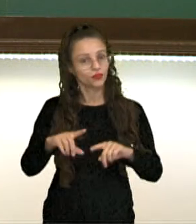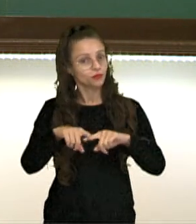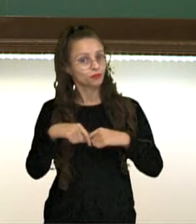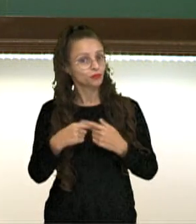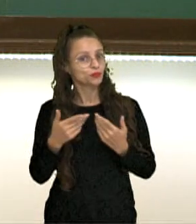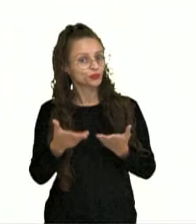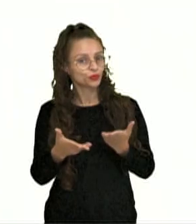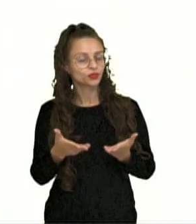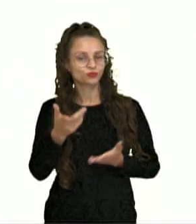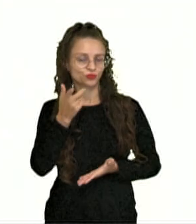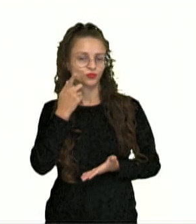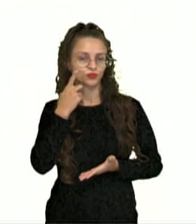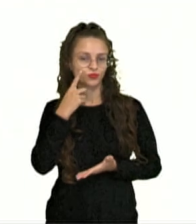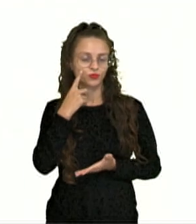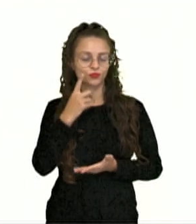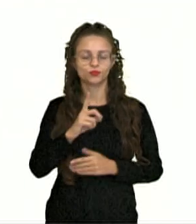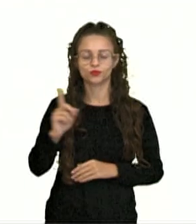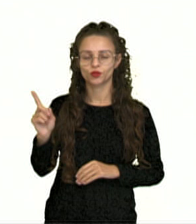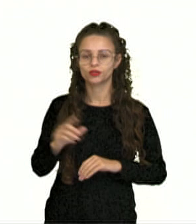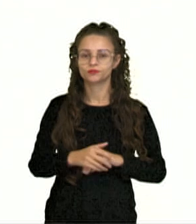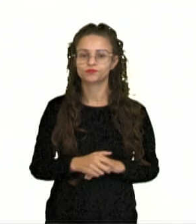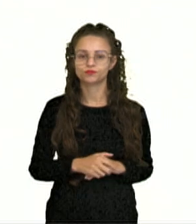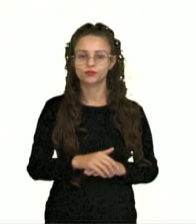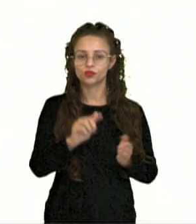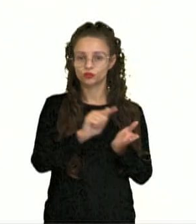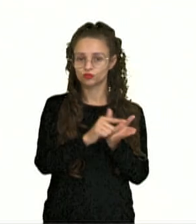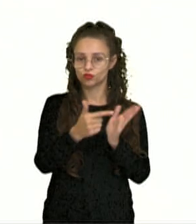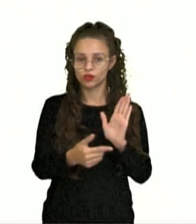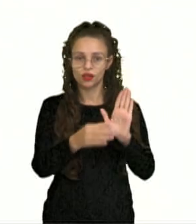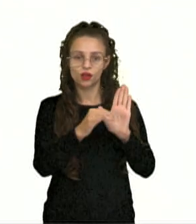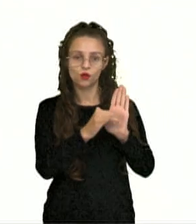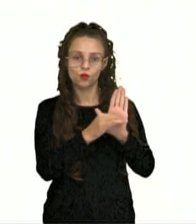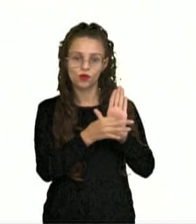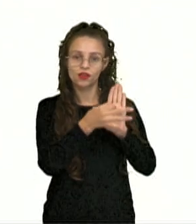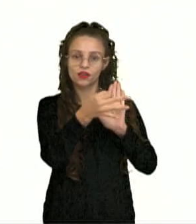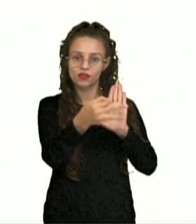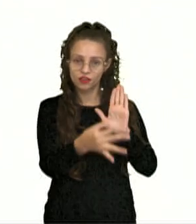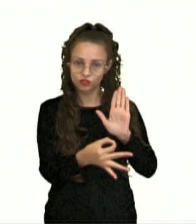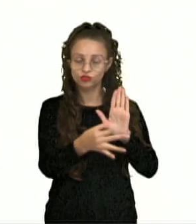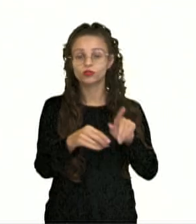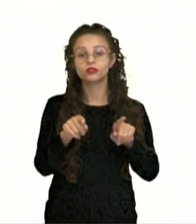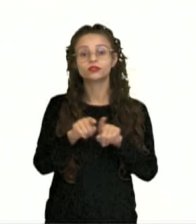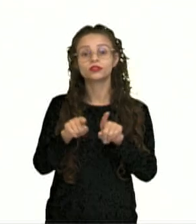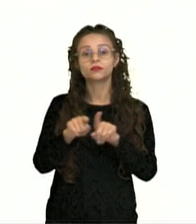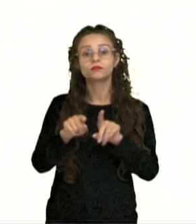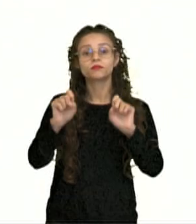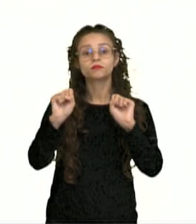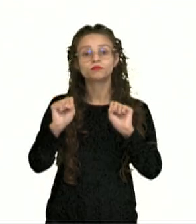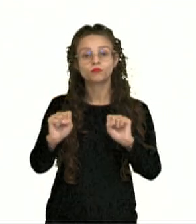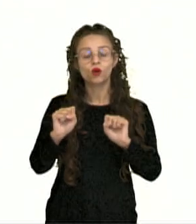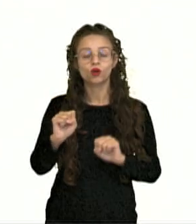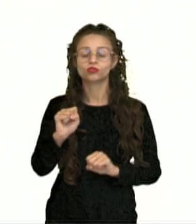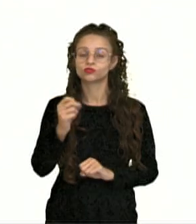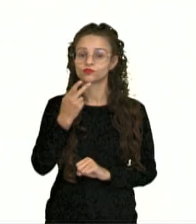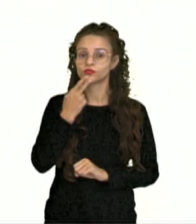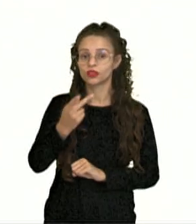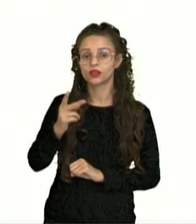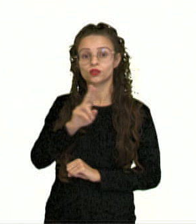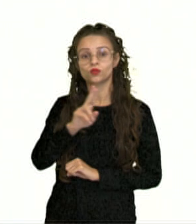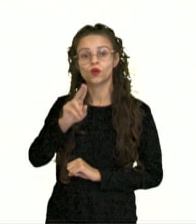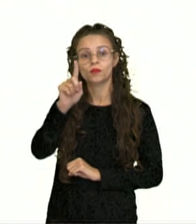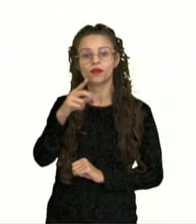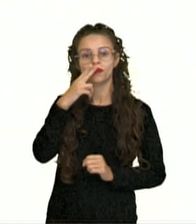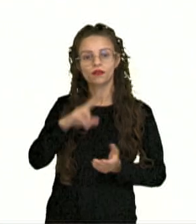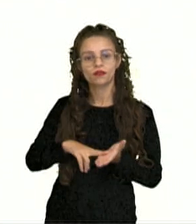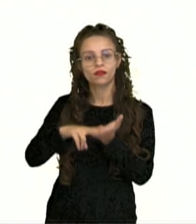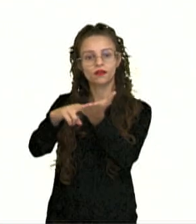caso. Então, o editorial também é chamado de carta ao leitor.